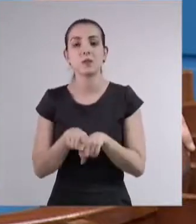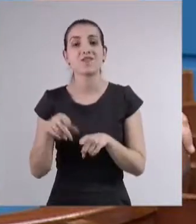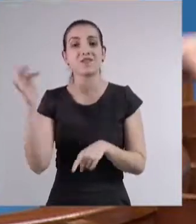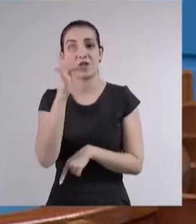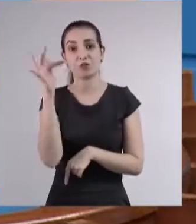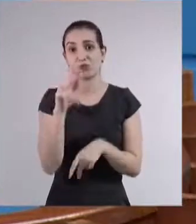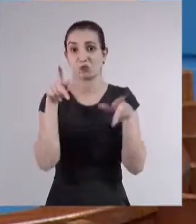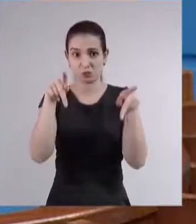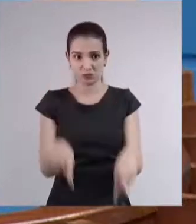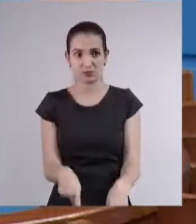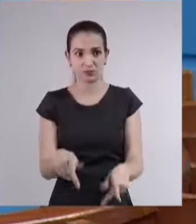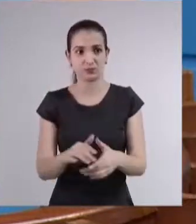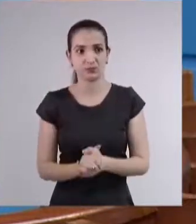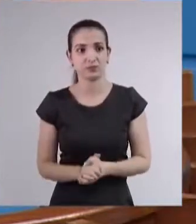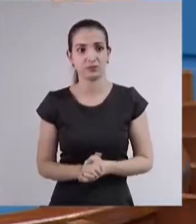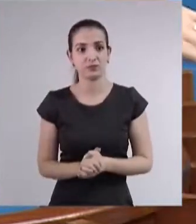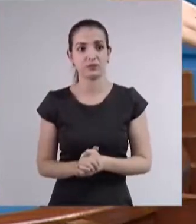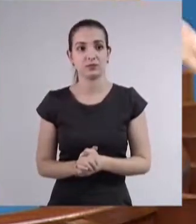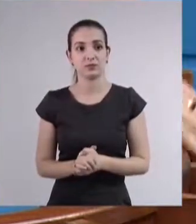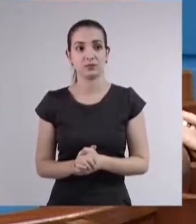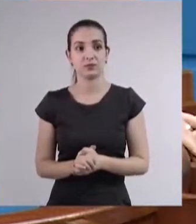pública